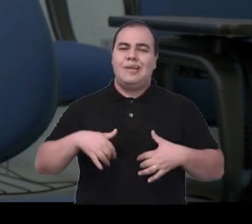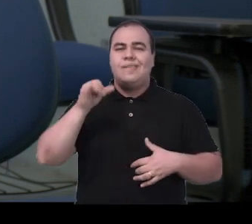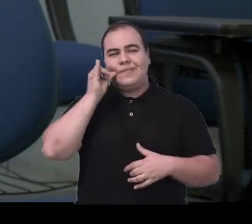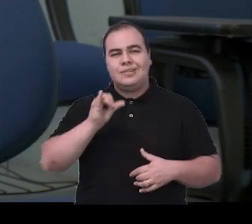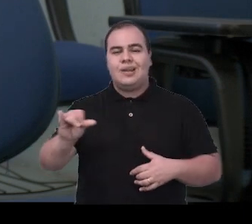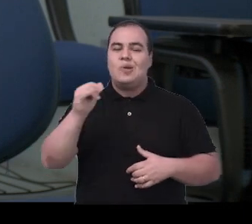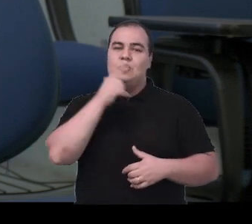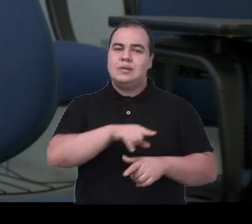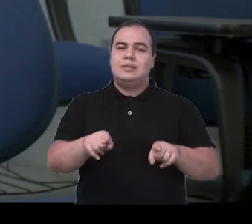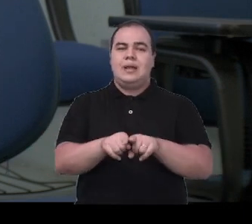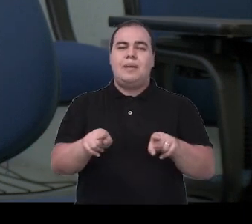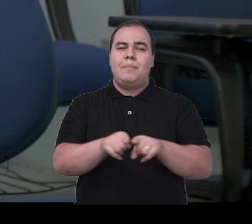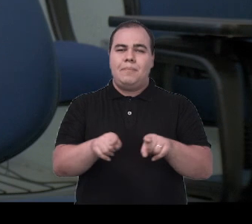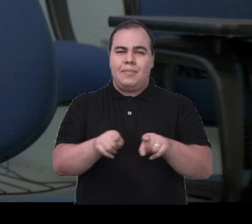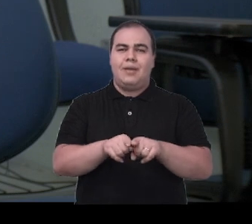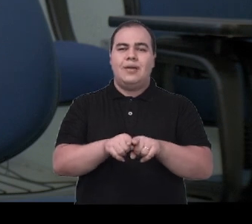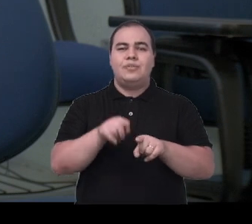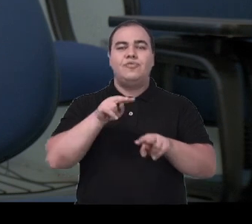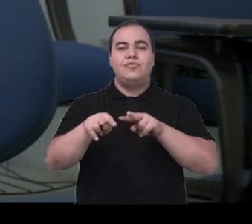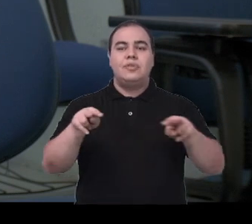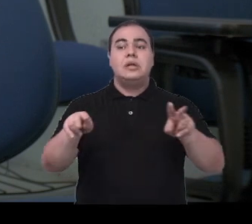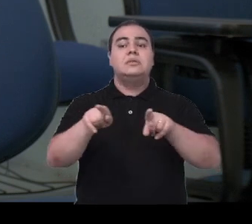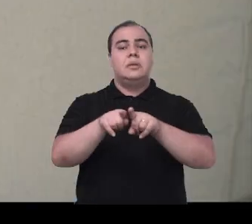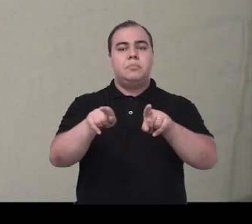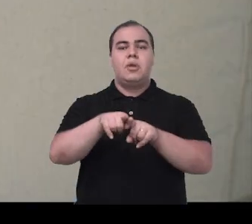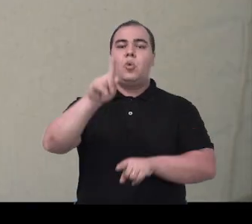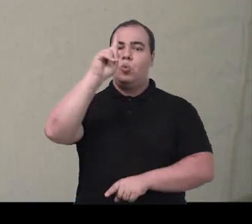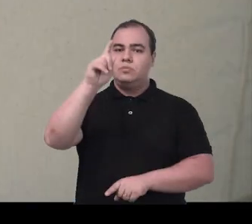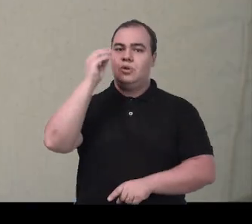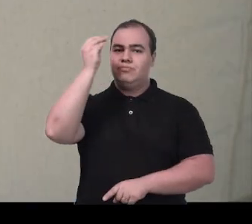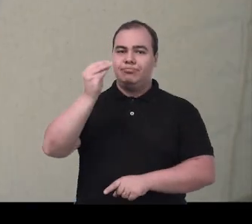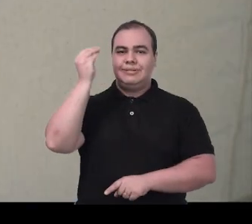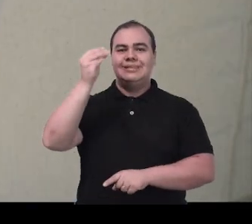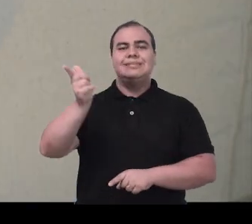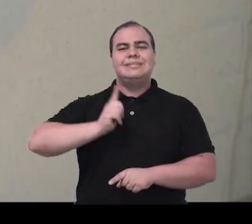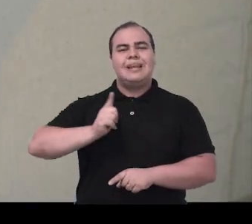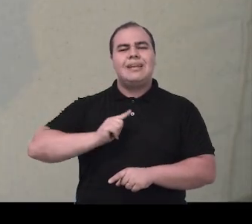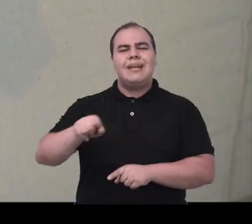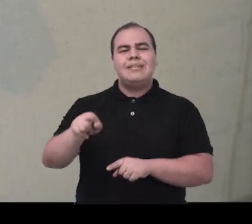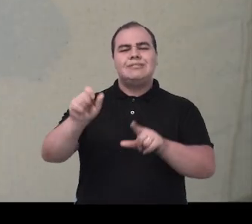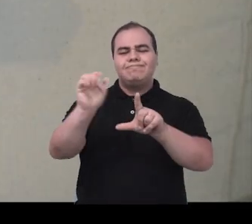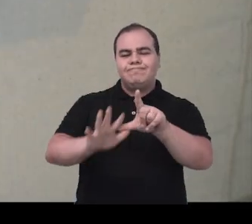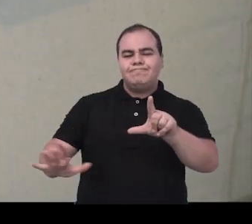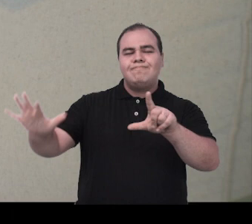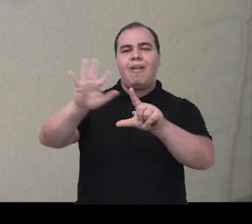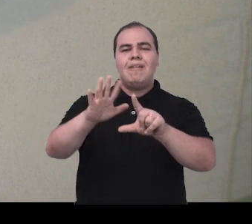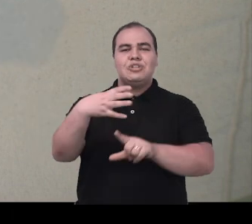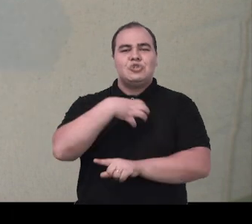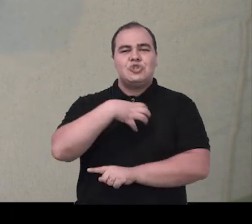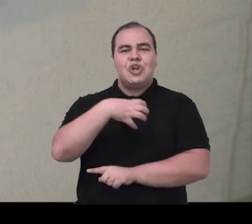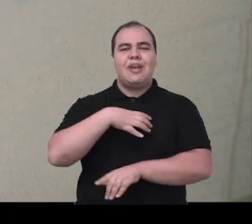o mínimo de restrição possível. E o hospital psiquiátrico ele tem muito